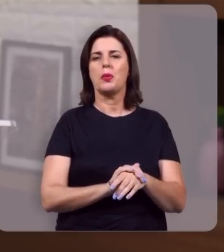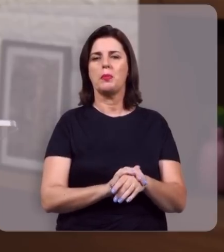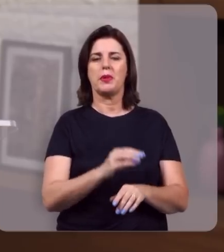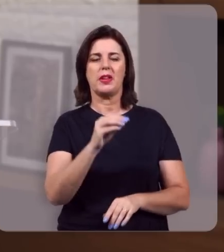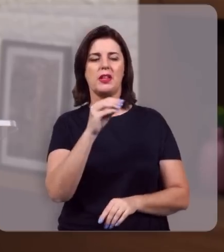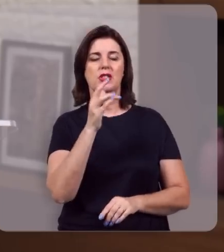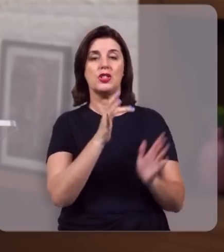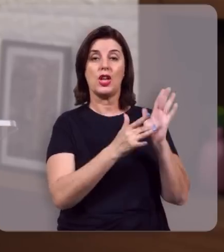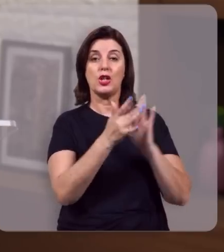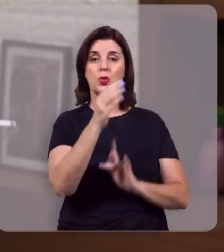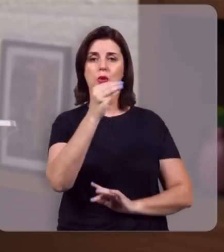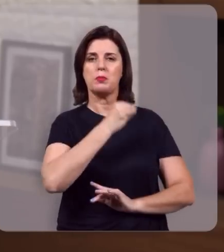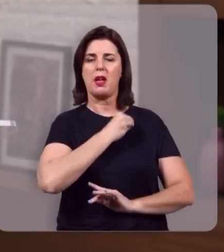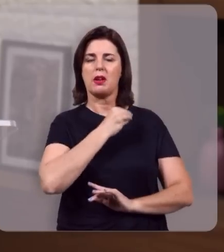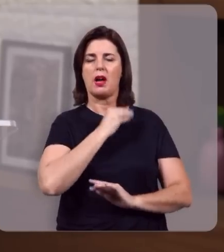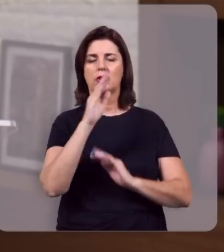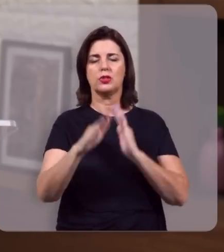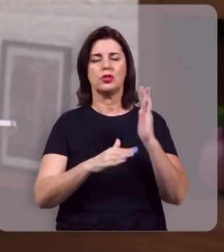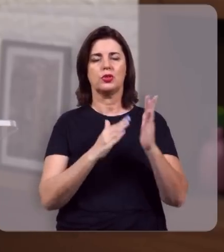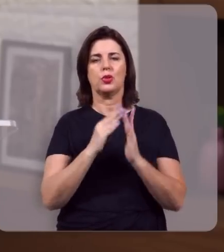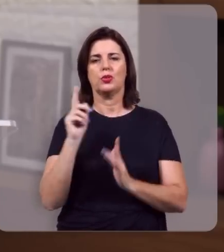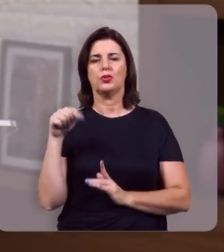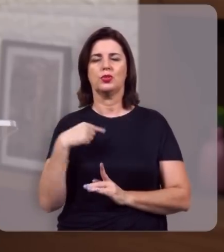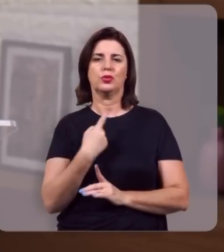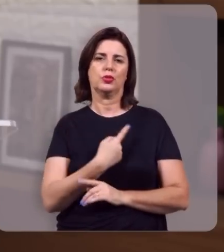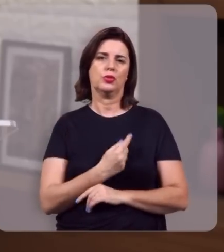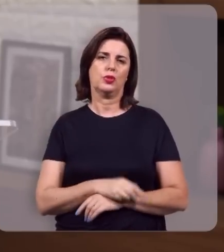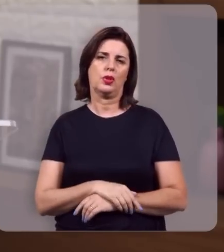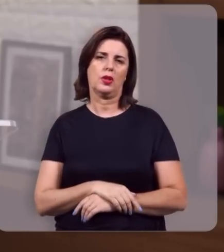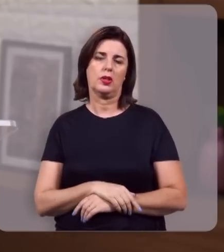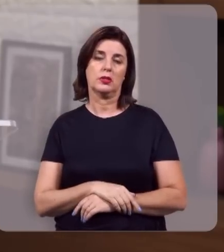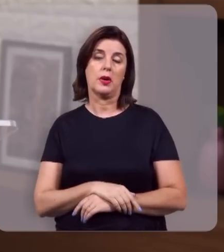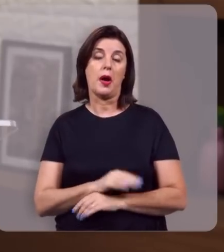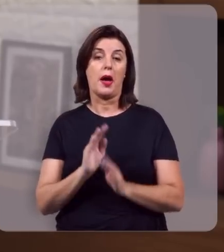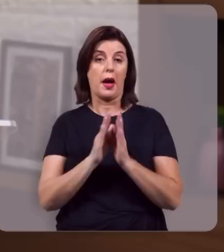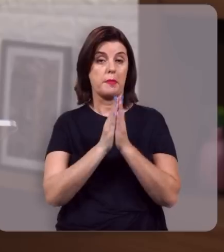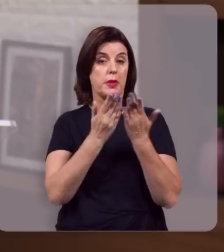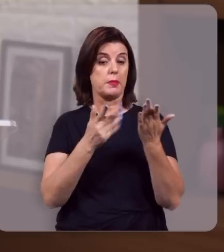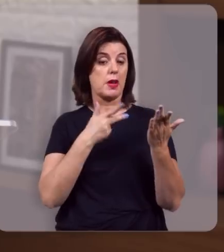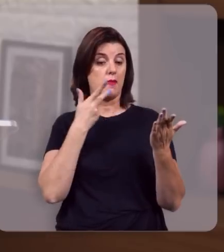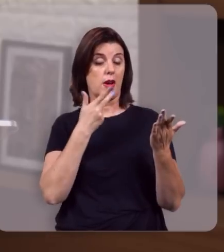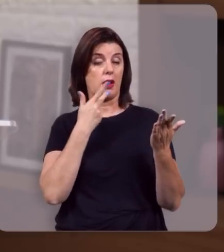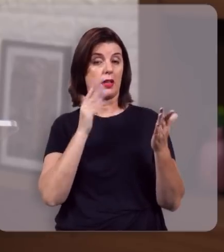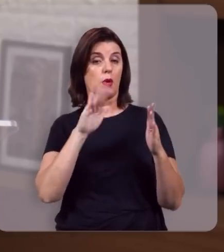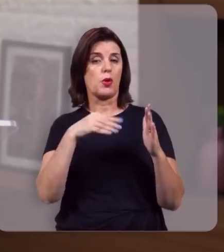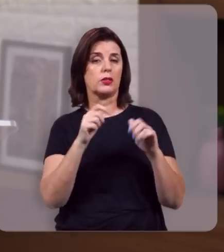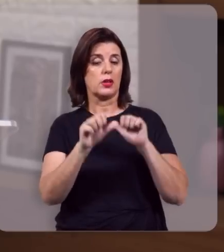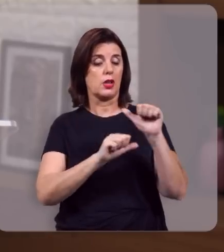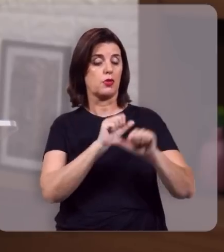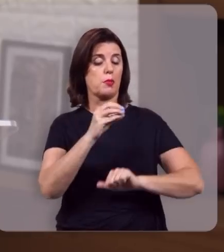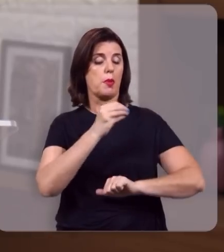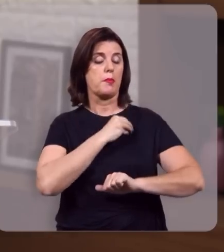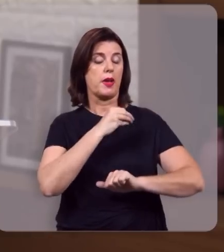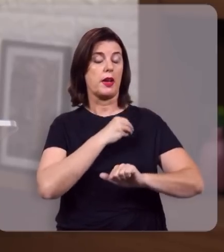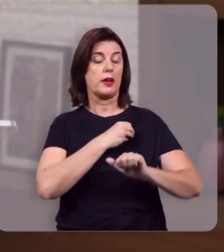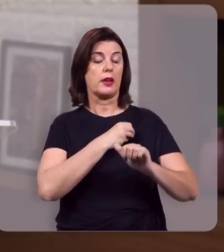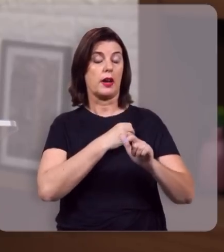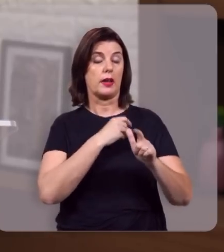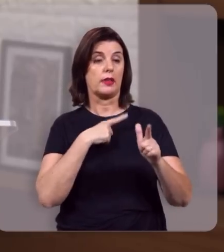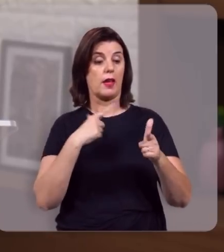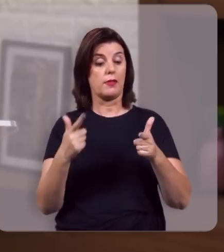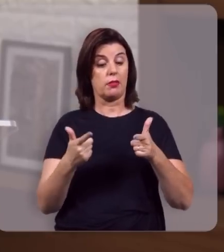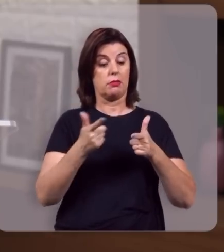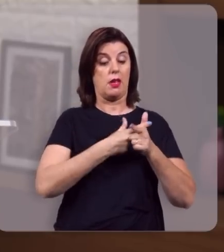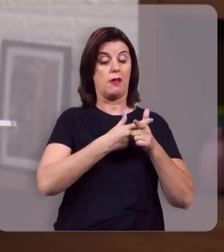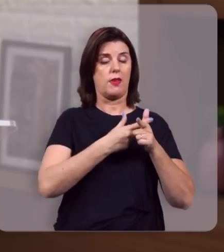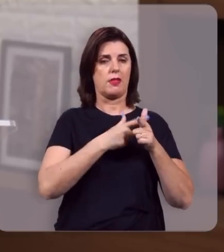Bíblia diz que ele foi feito pecado e maldição por nós. E a Bíblia diz que quando ele foi feito pecado, ele pegou escrito de dívida que era contra